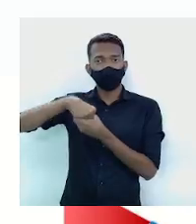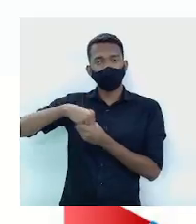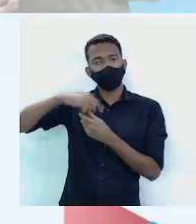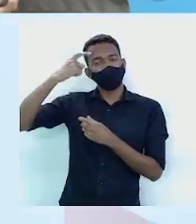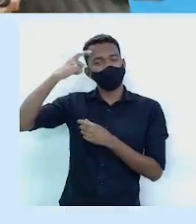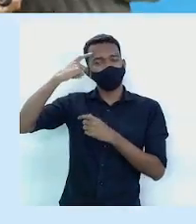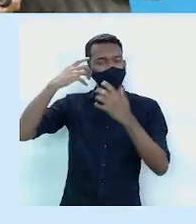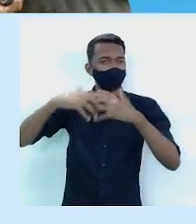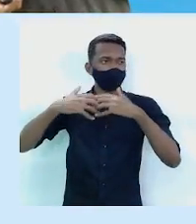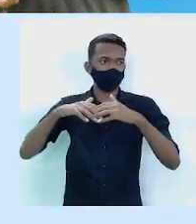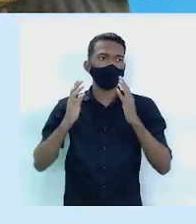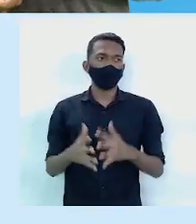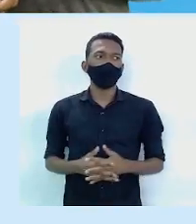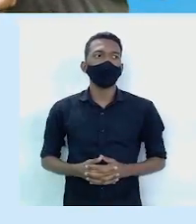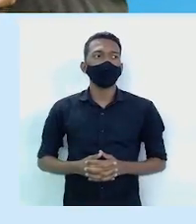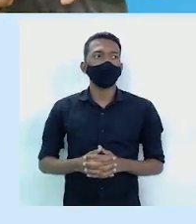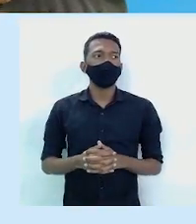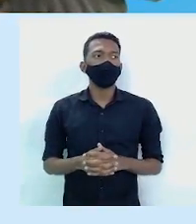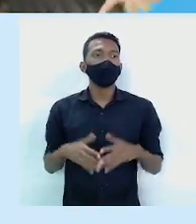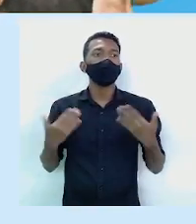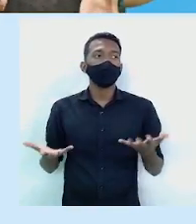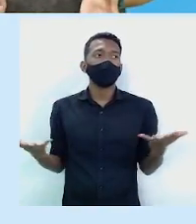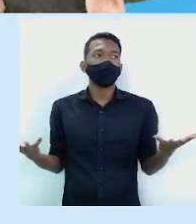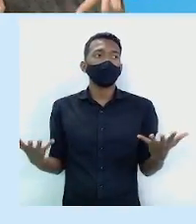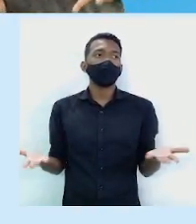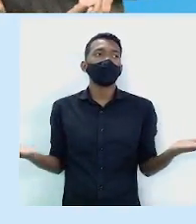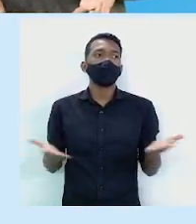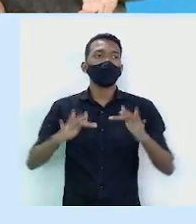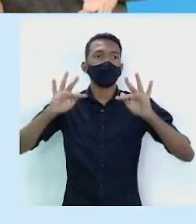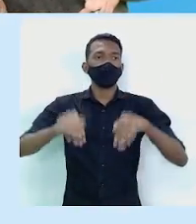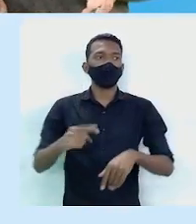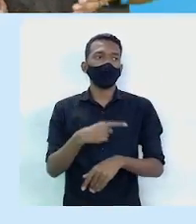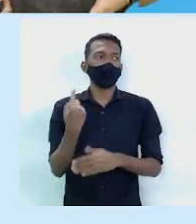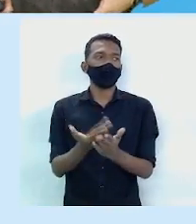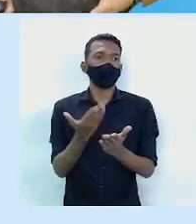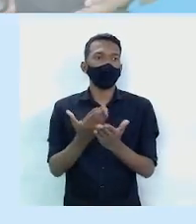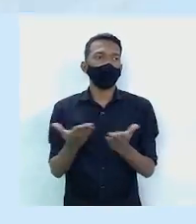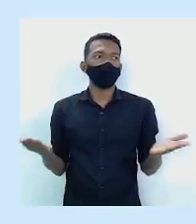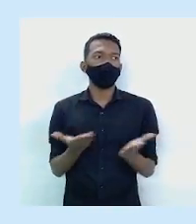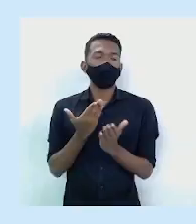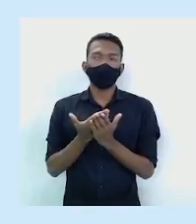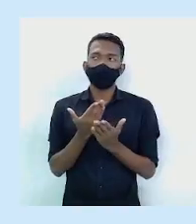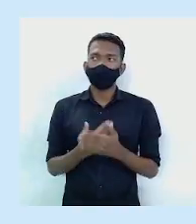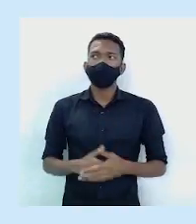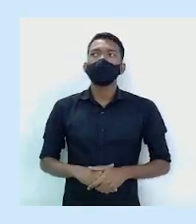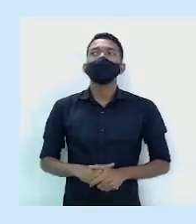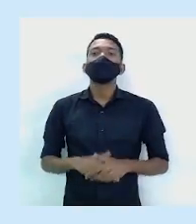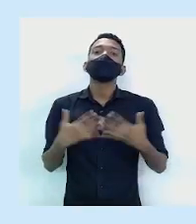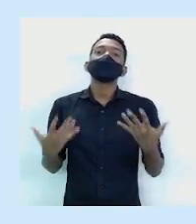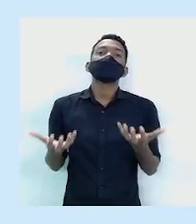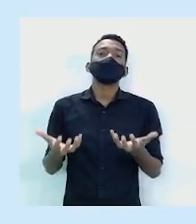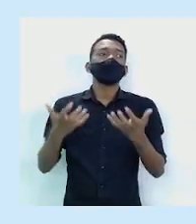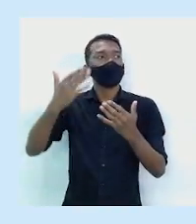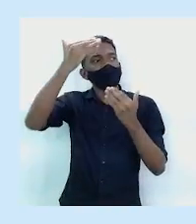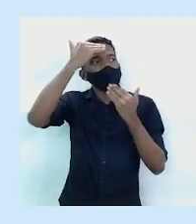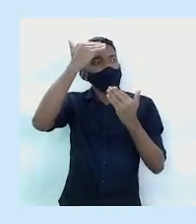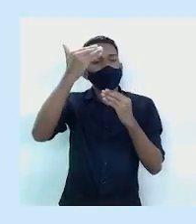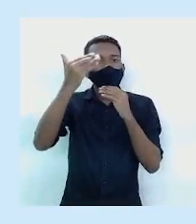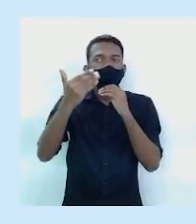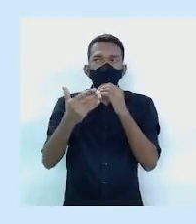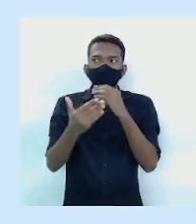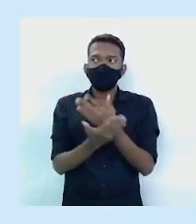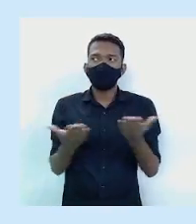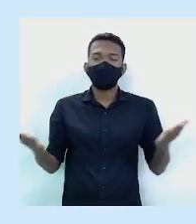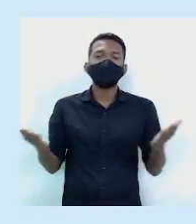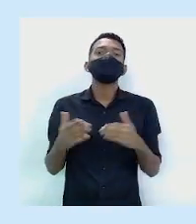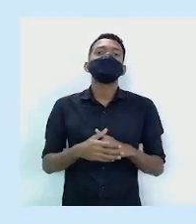beleza? Bom, pessoal, chegamos ao fim da nossa aula de hoje. Quero agradecer a cada um de